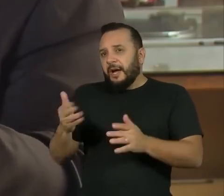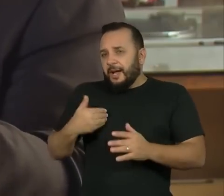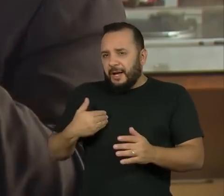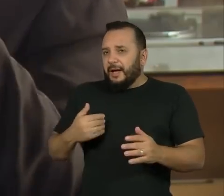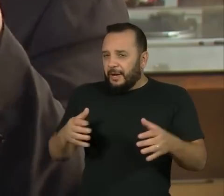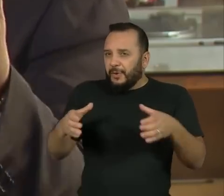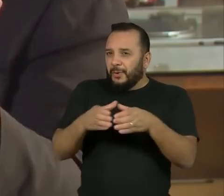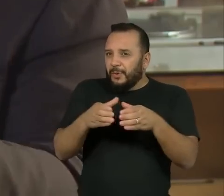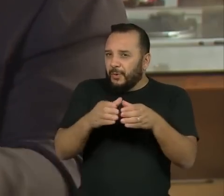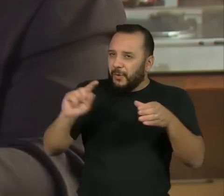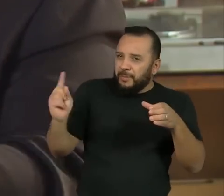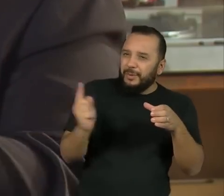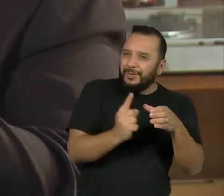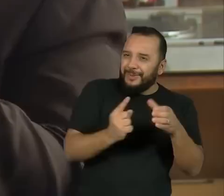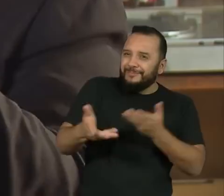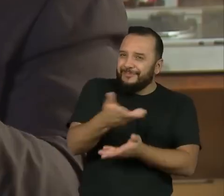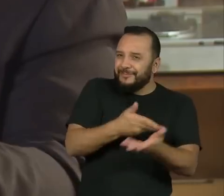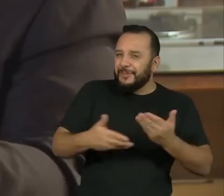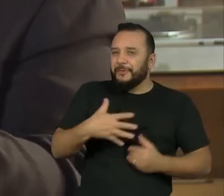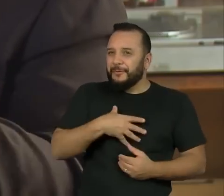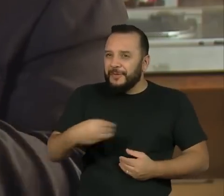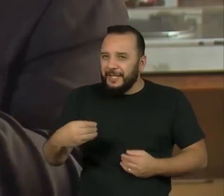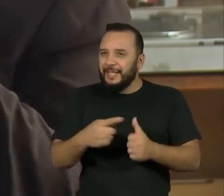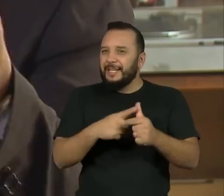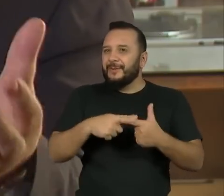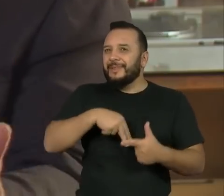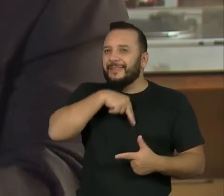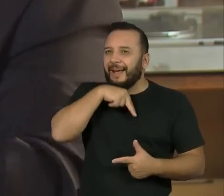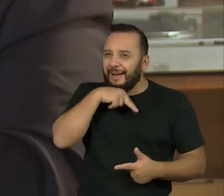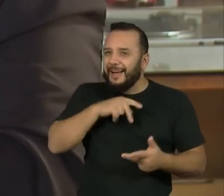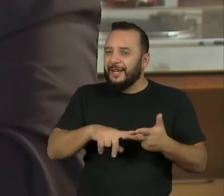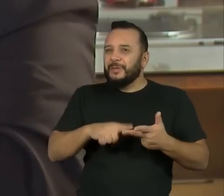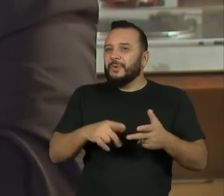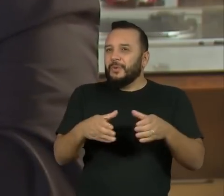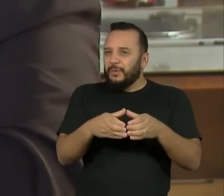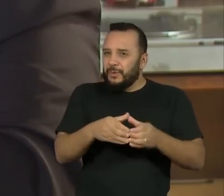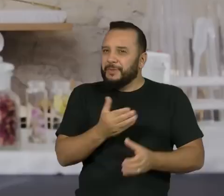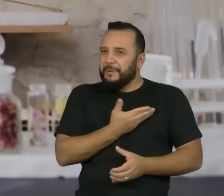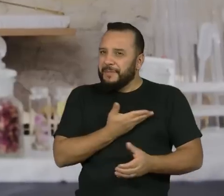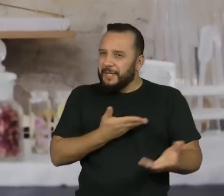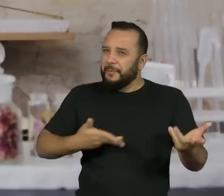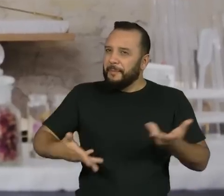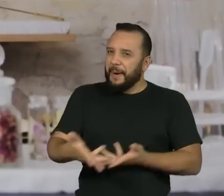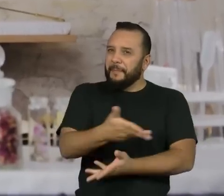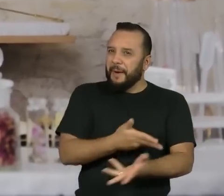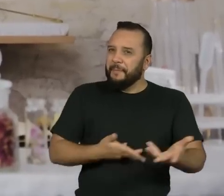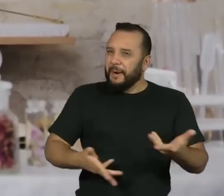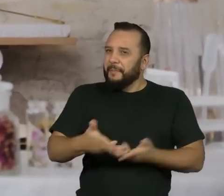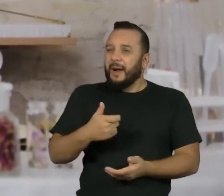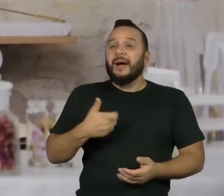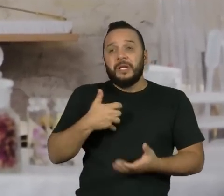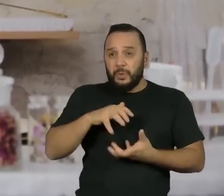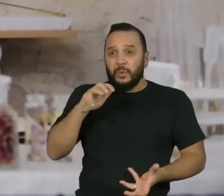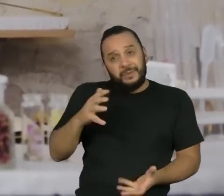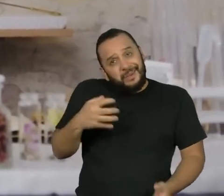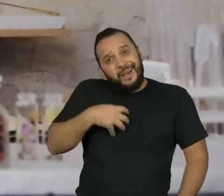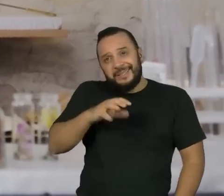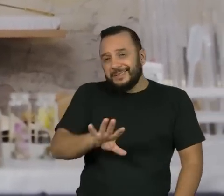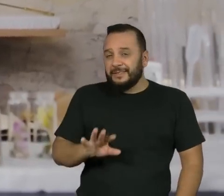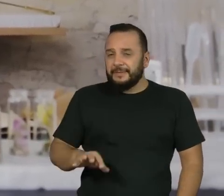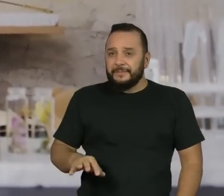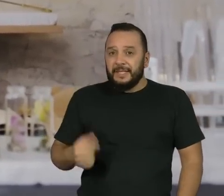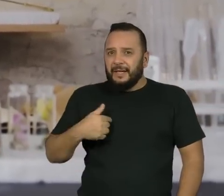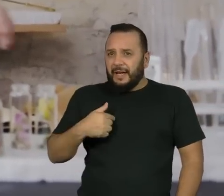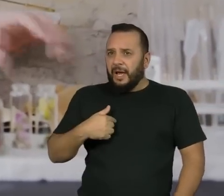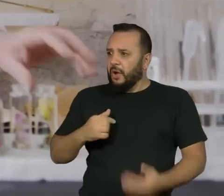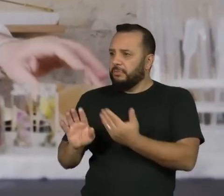convivência com seus filhos e filhas, seus netos e netas. O grupo de amigos se mantém. Estar sozinho não significa